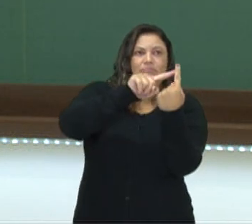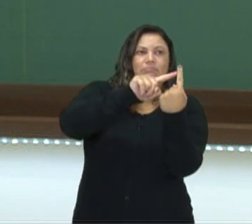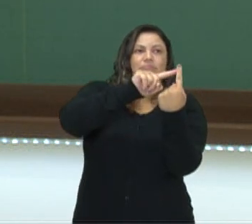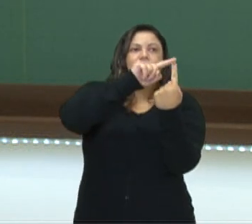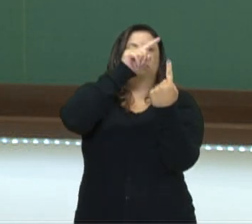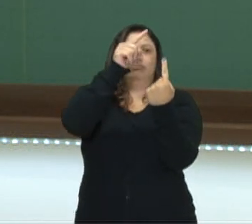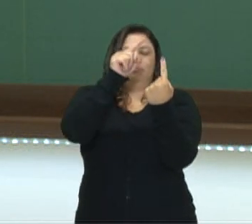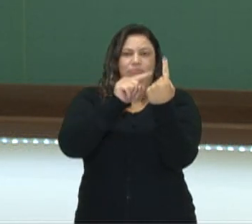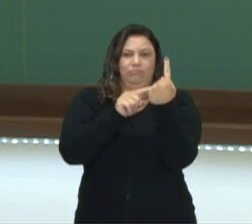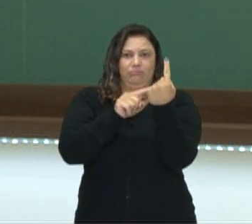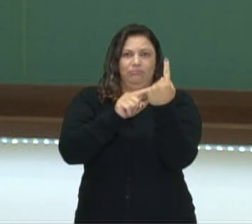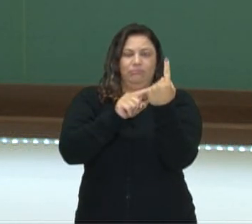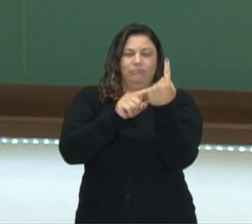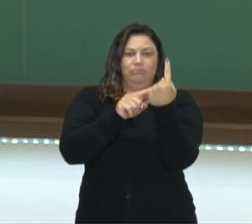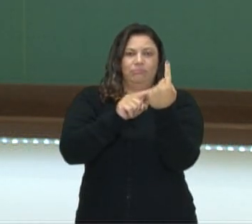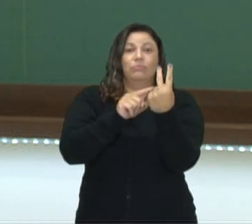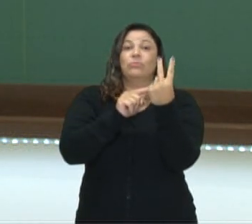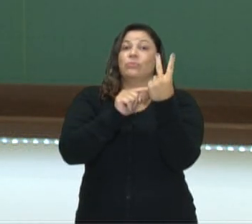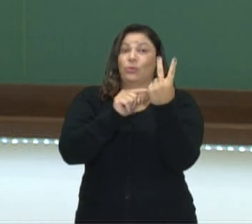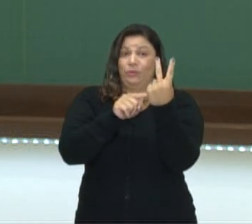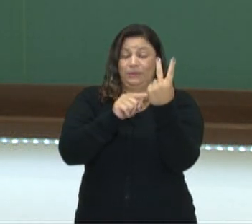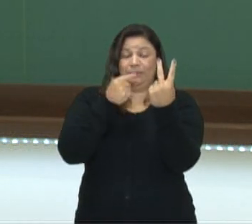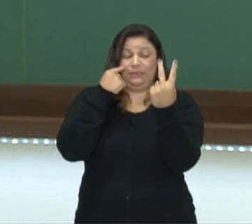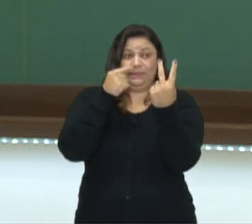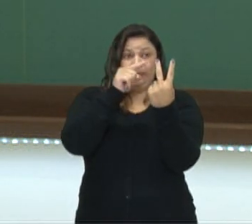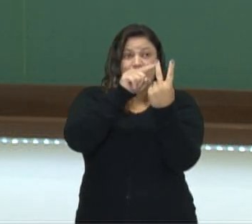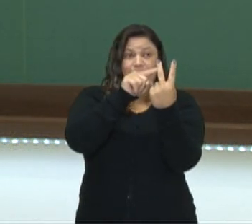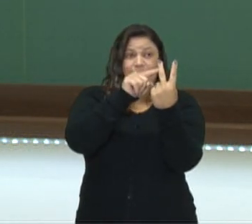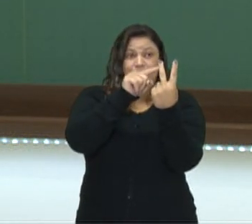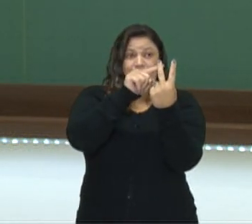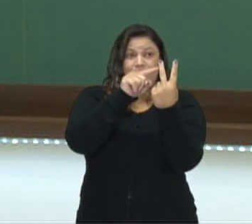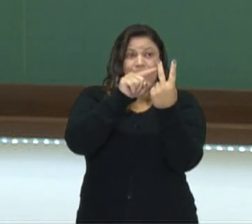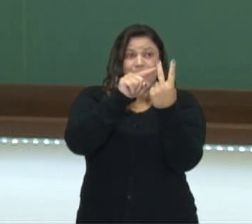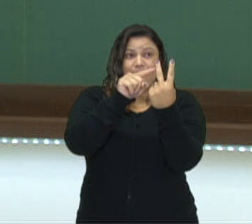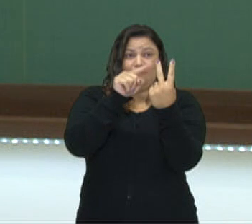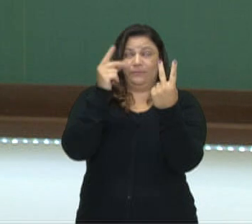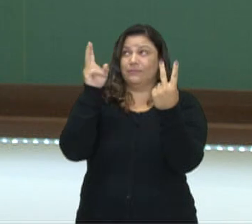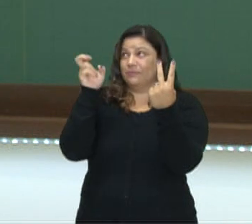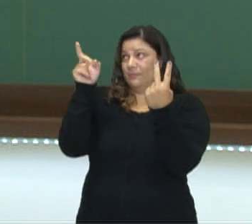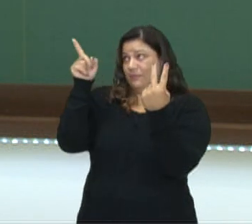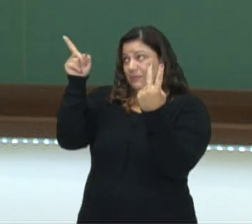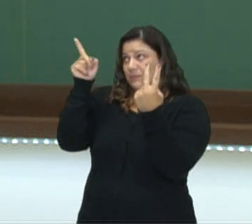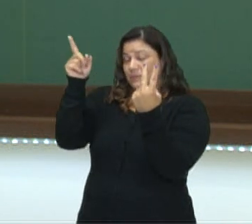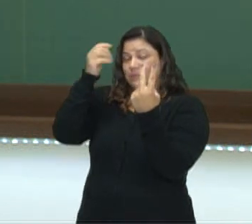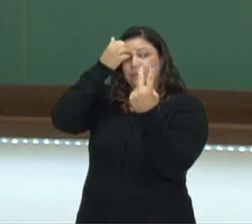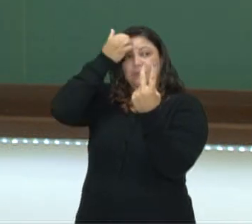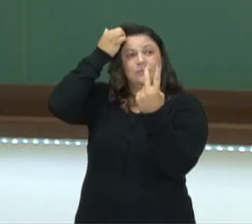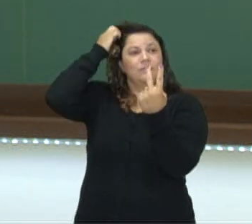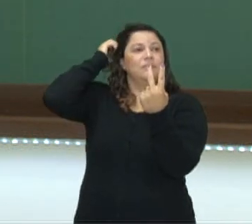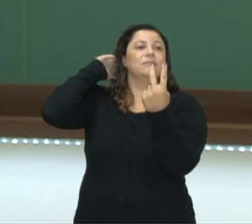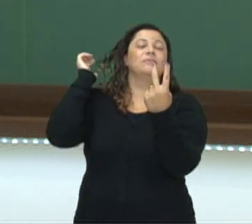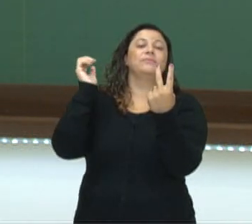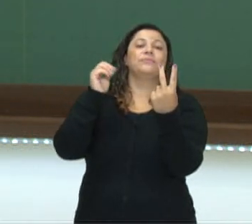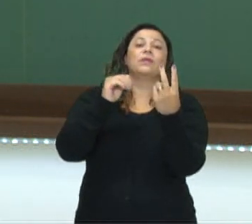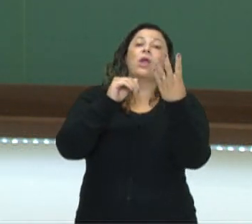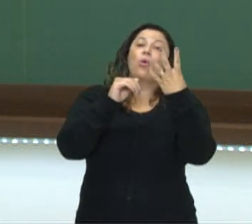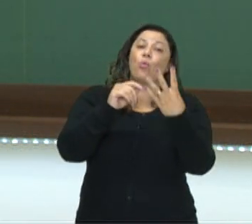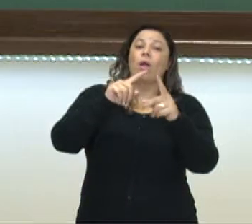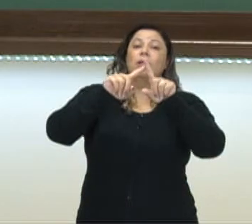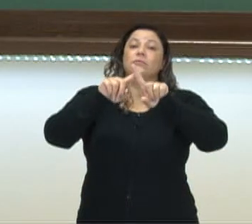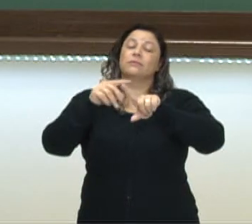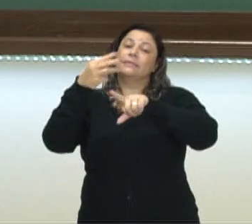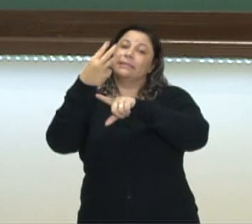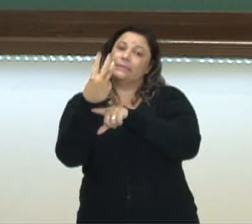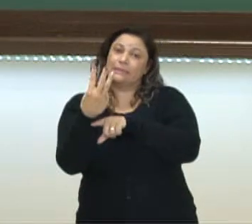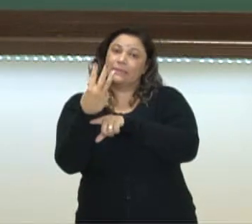aqui equivale a 1 vezes 2. Esse quadrinho aqui, ó, por exemplo, vai equivaler ao 4 vezes 3.